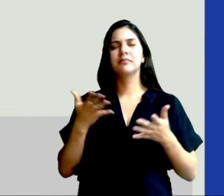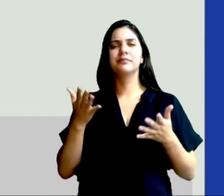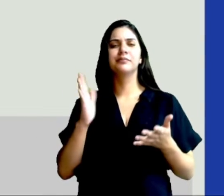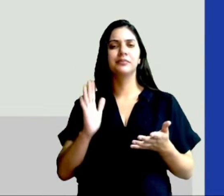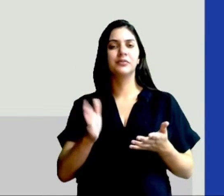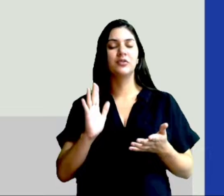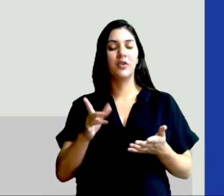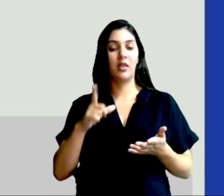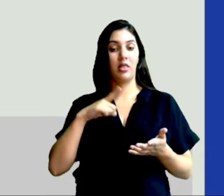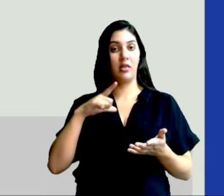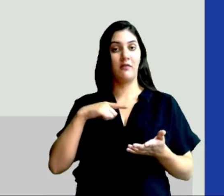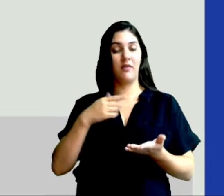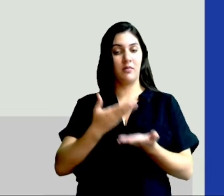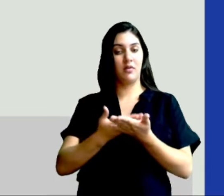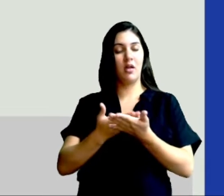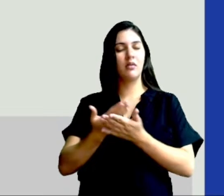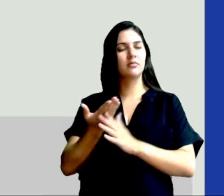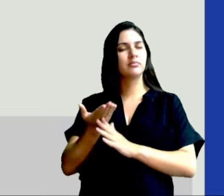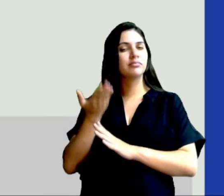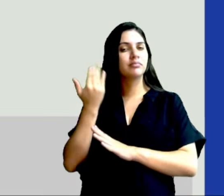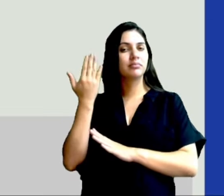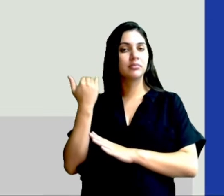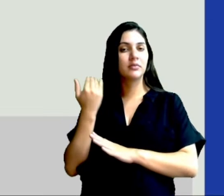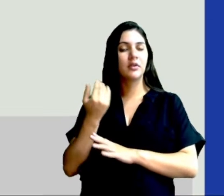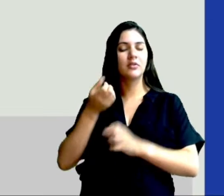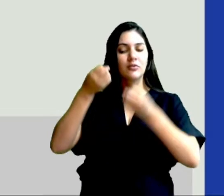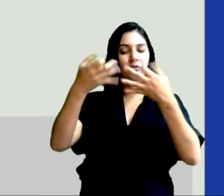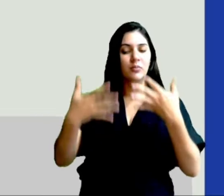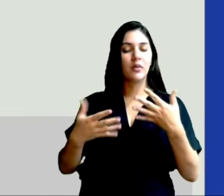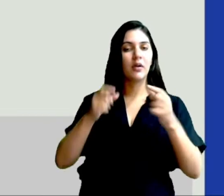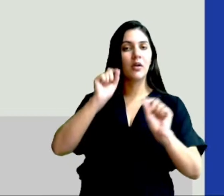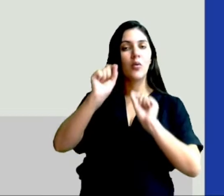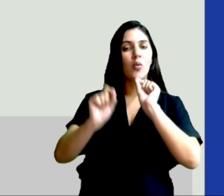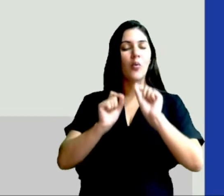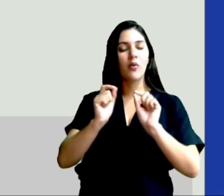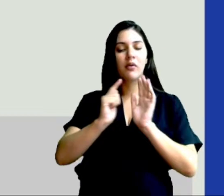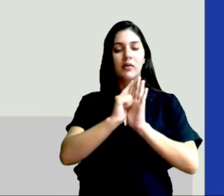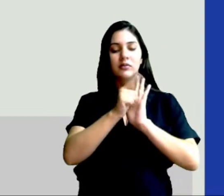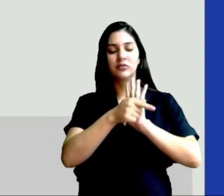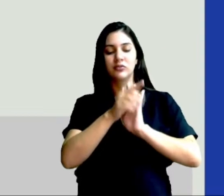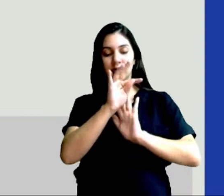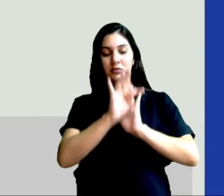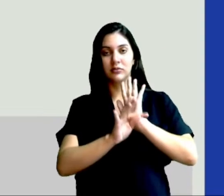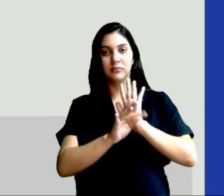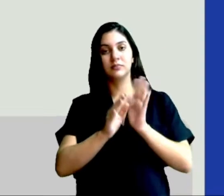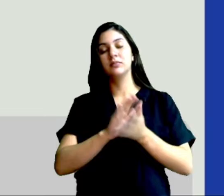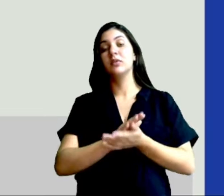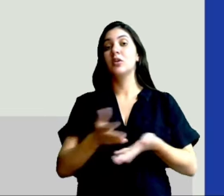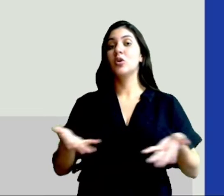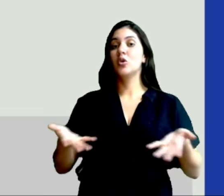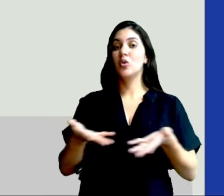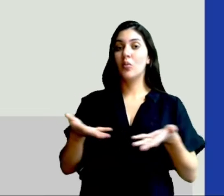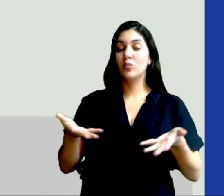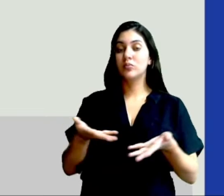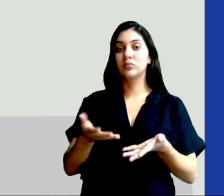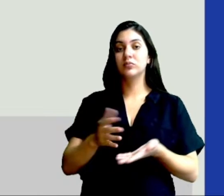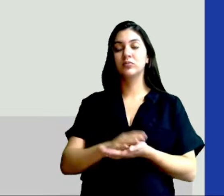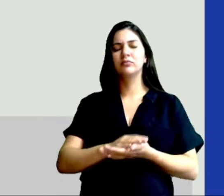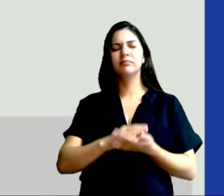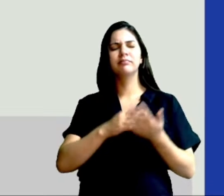já tivemos aulas anteriores falando sobre o que o que são esses gêneros textuais, e hoje